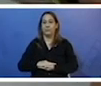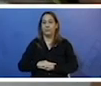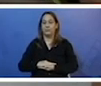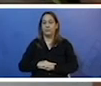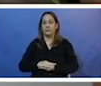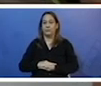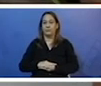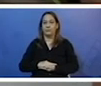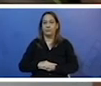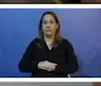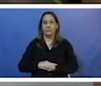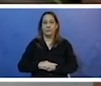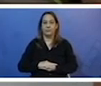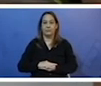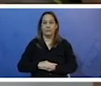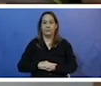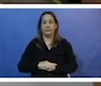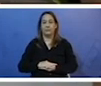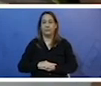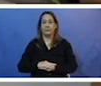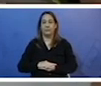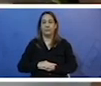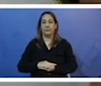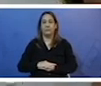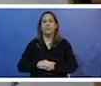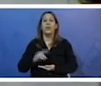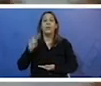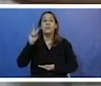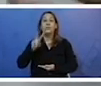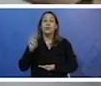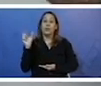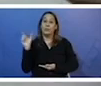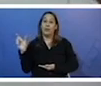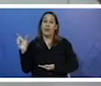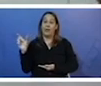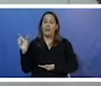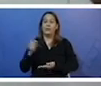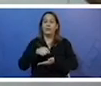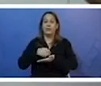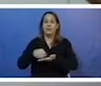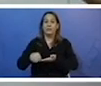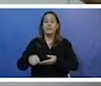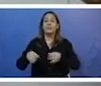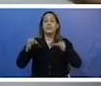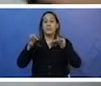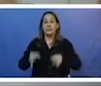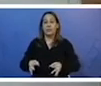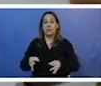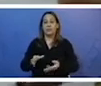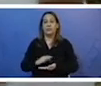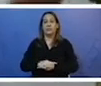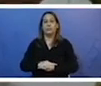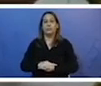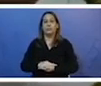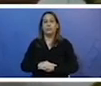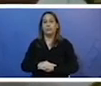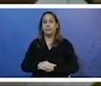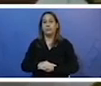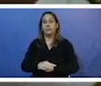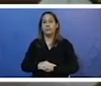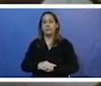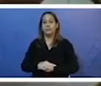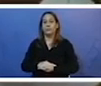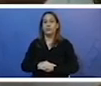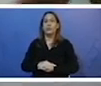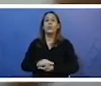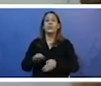Jaboti. Nós vamos ver essa palavra grafada das duas maneiras. As duas maneiras está certa.